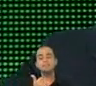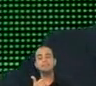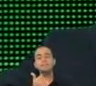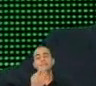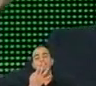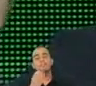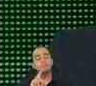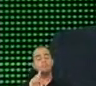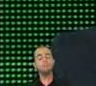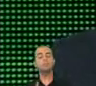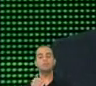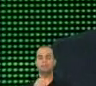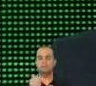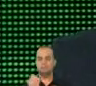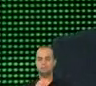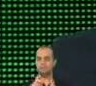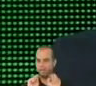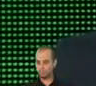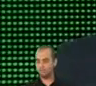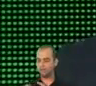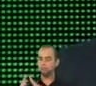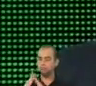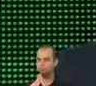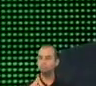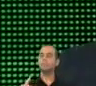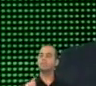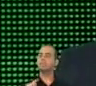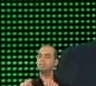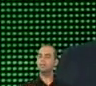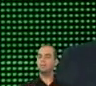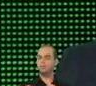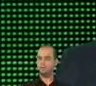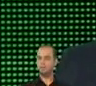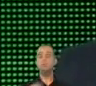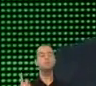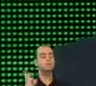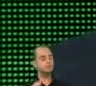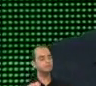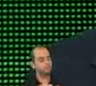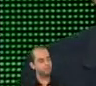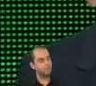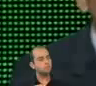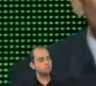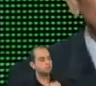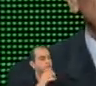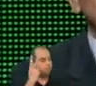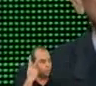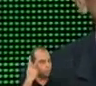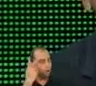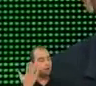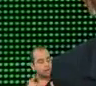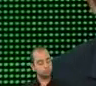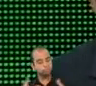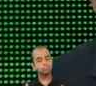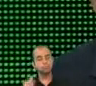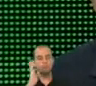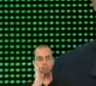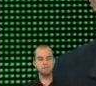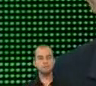consultas e cerca de 40 mil exames. É a capacidade que cada um desses ambulatórios tem. Nós fizemos e vamos fazer no